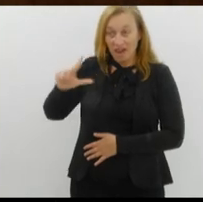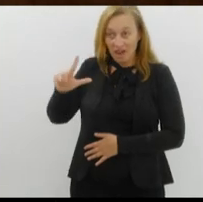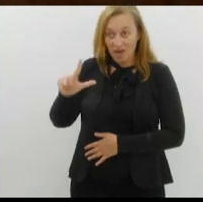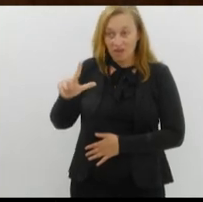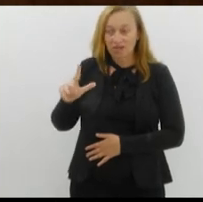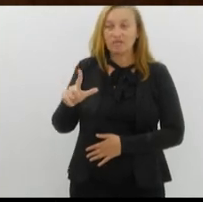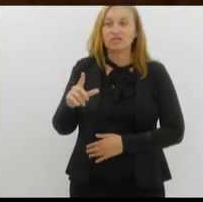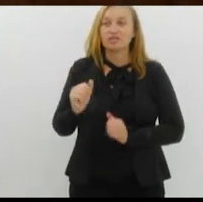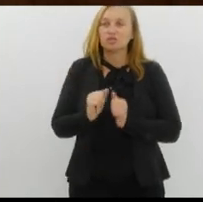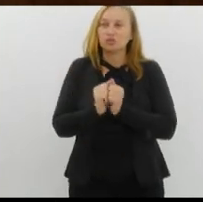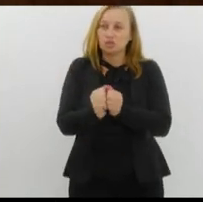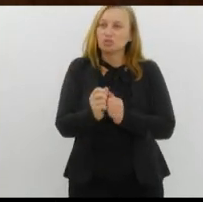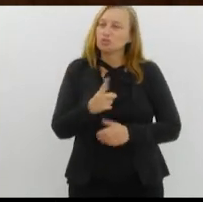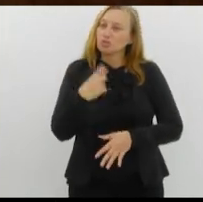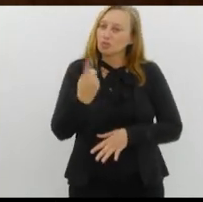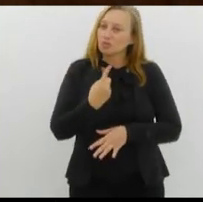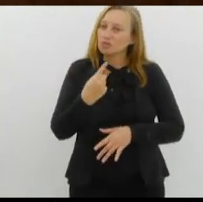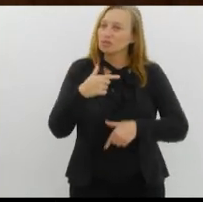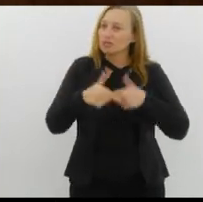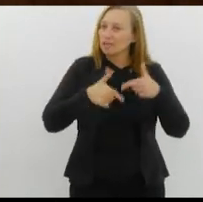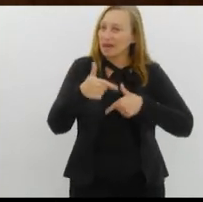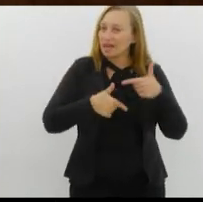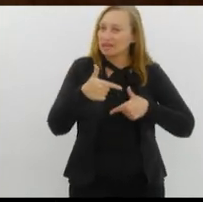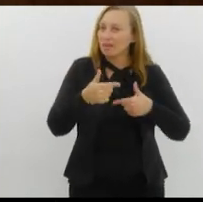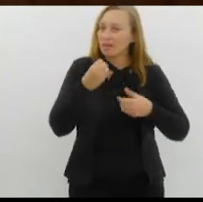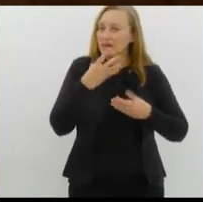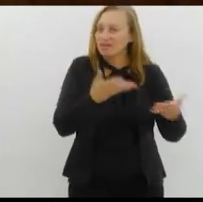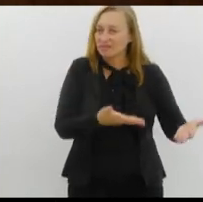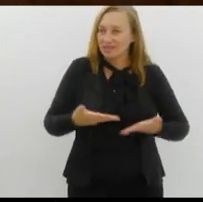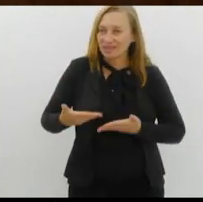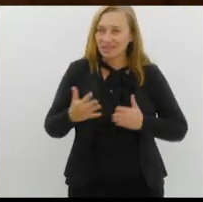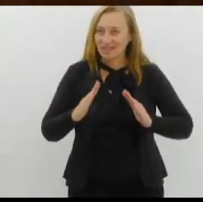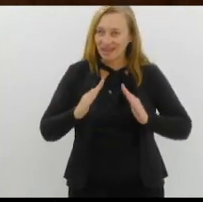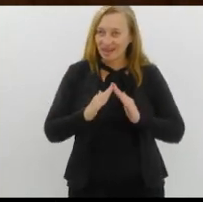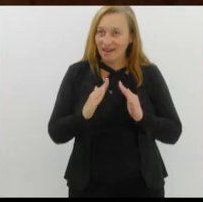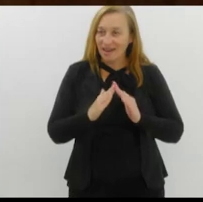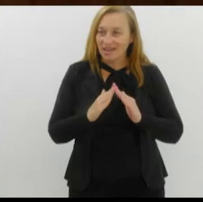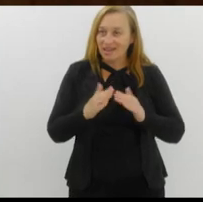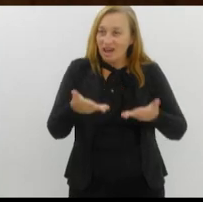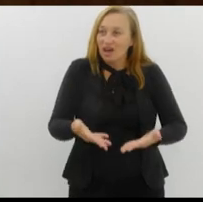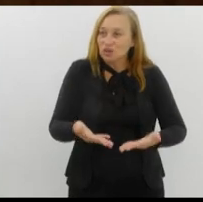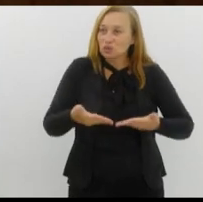no parlamento, dizer que ele seja bem-vindo a essa casa, muito ajudou, muito